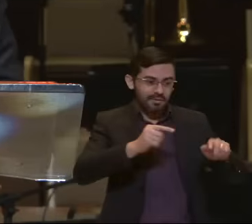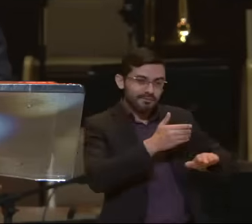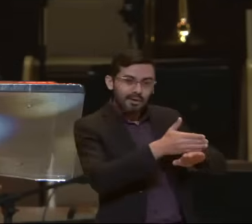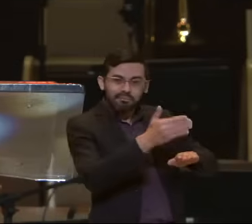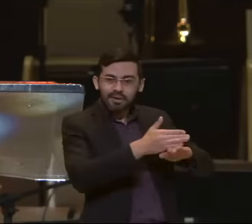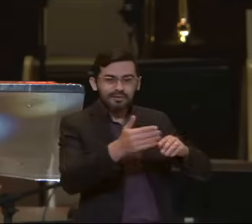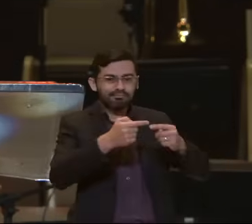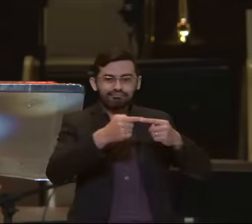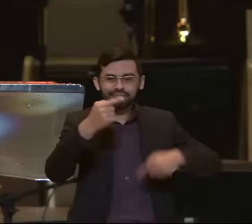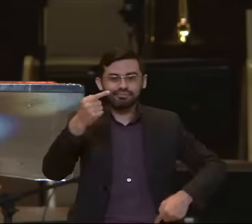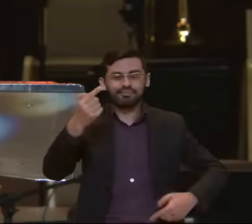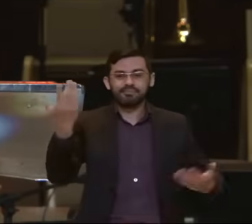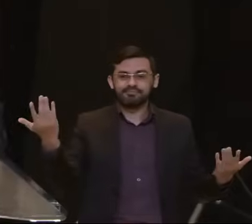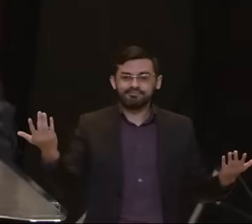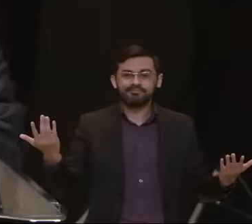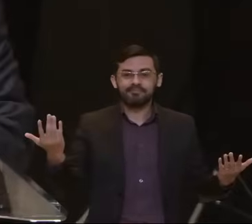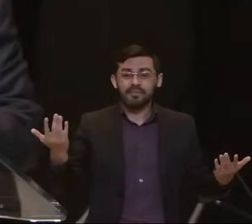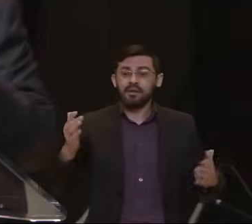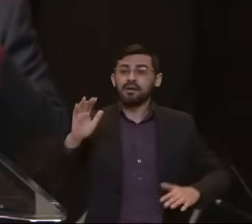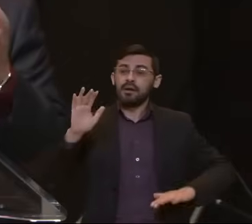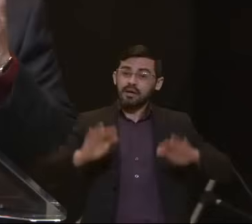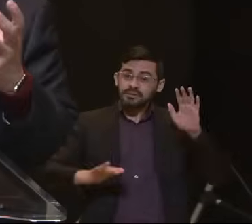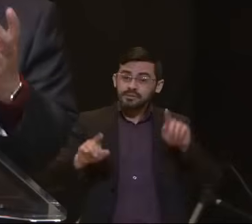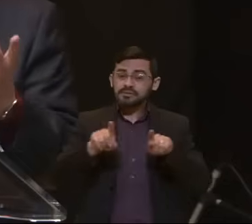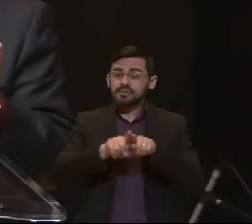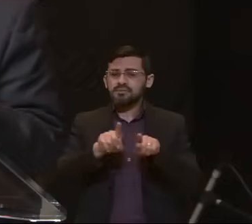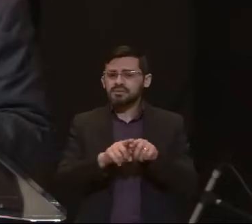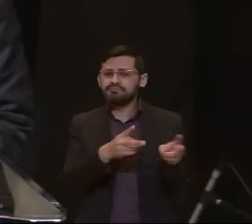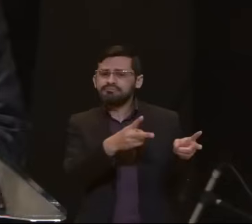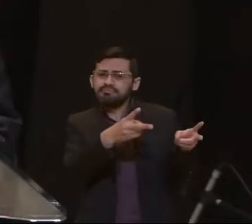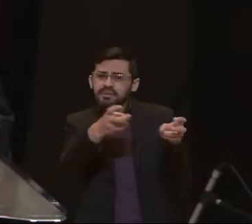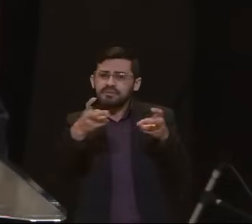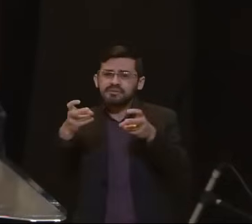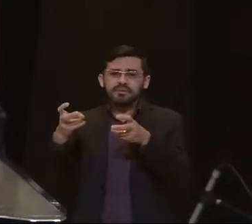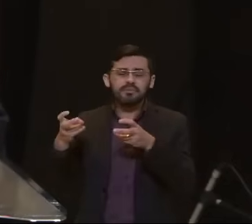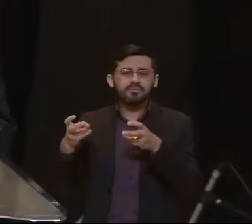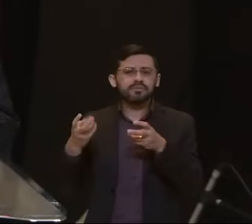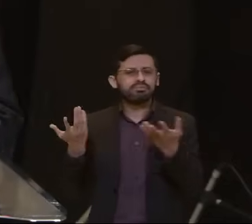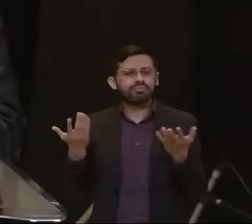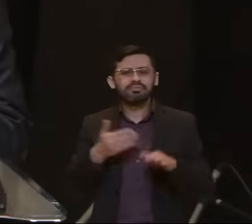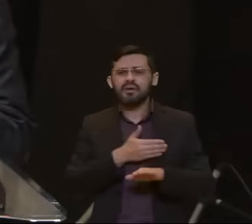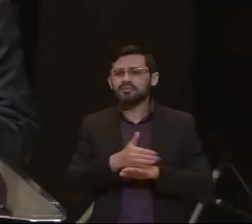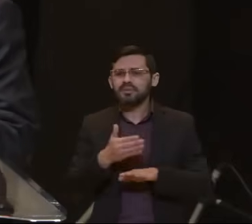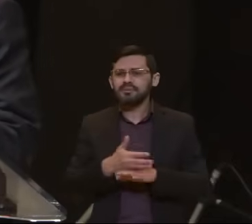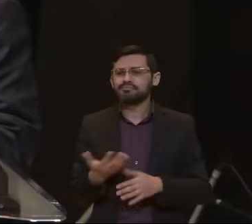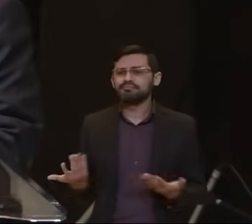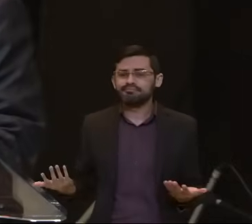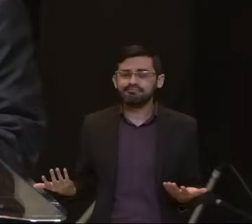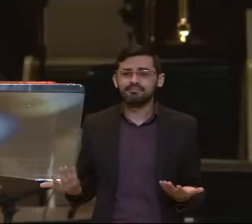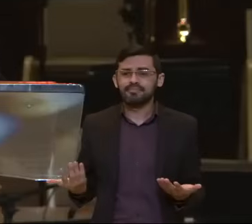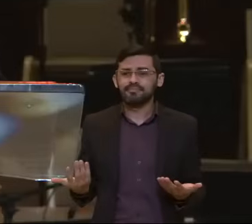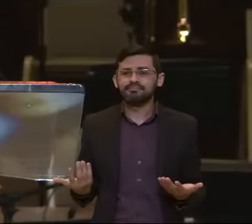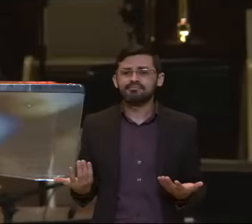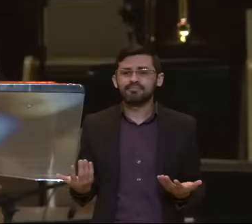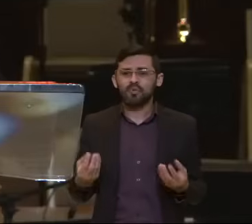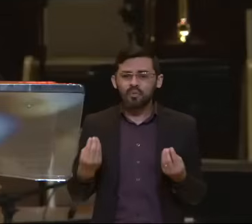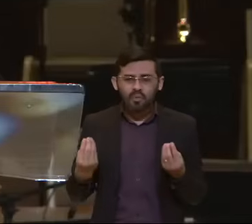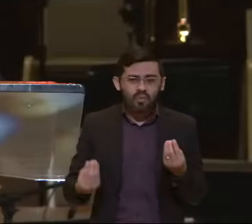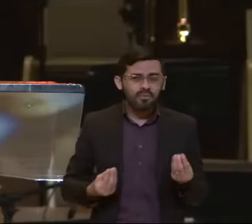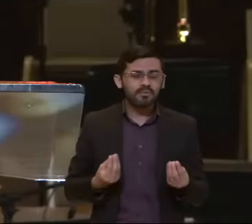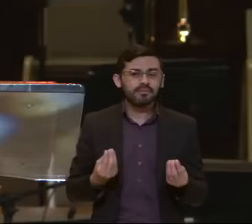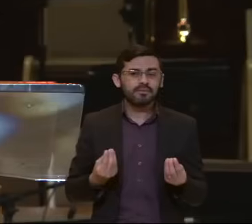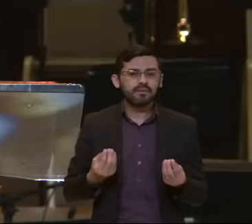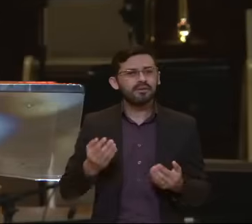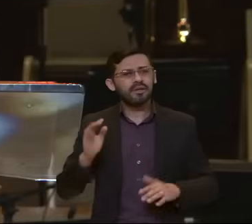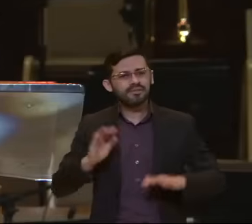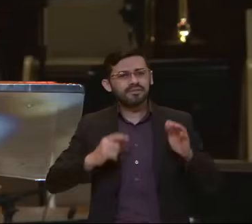vezes a gente olha para atitudes e a gente diz: onde é que está isso? E aí a gente